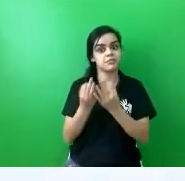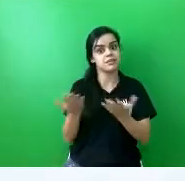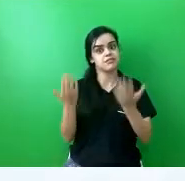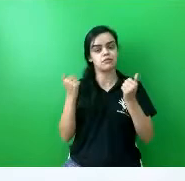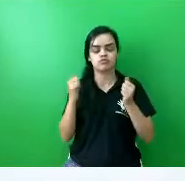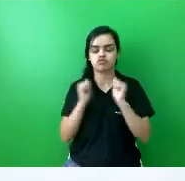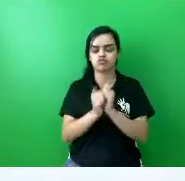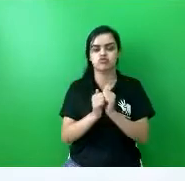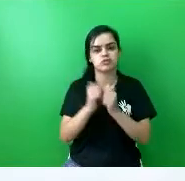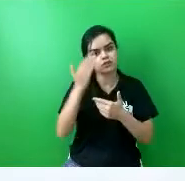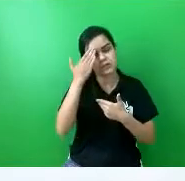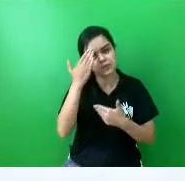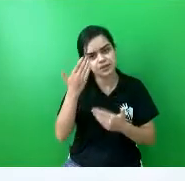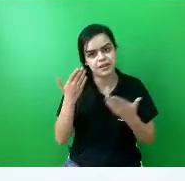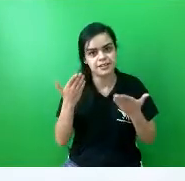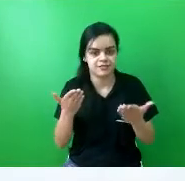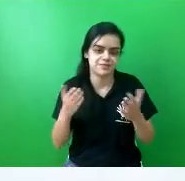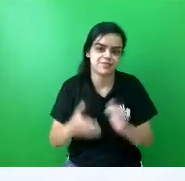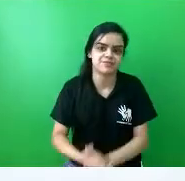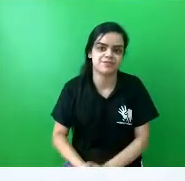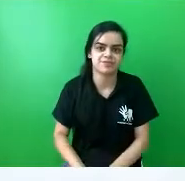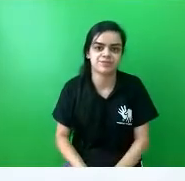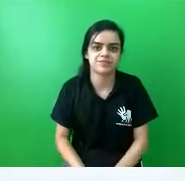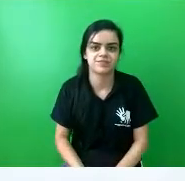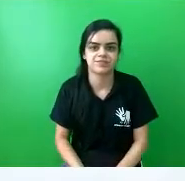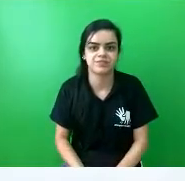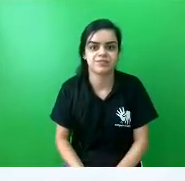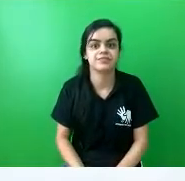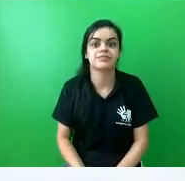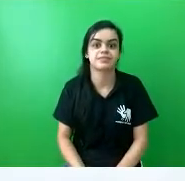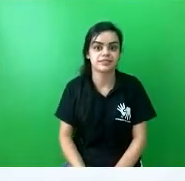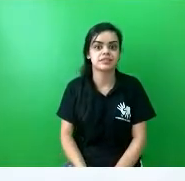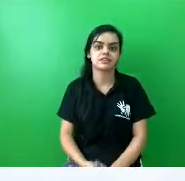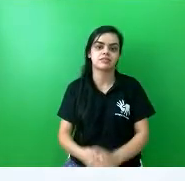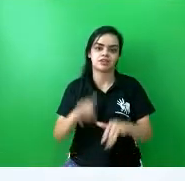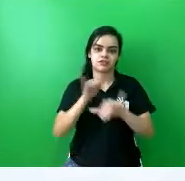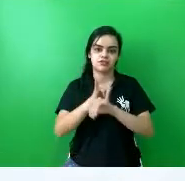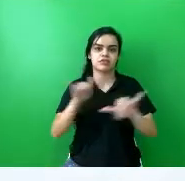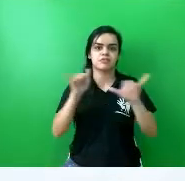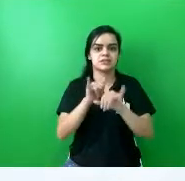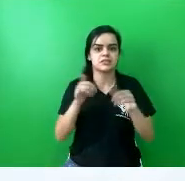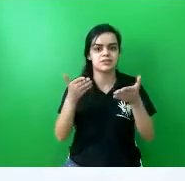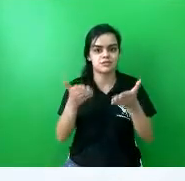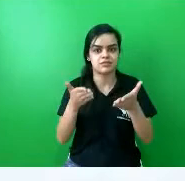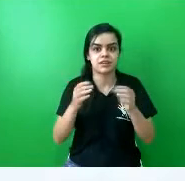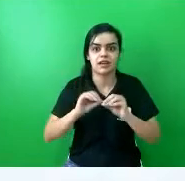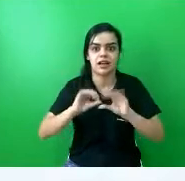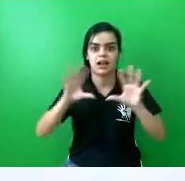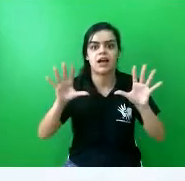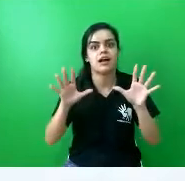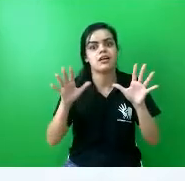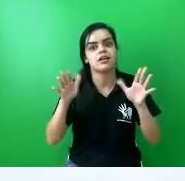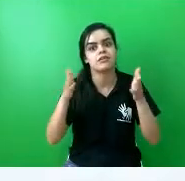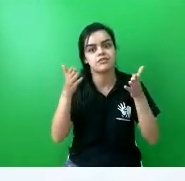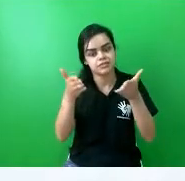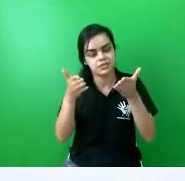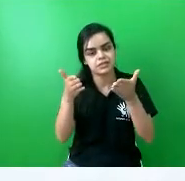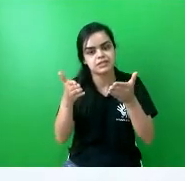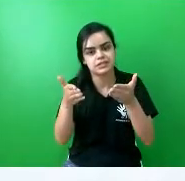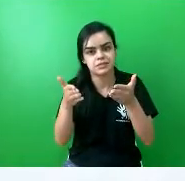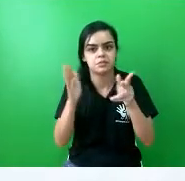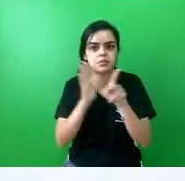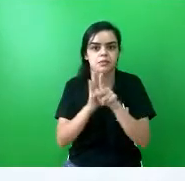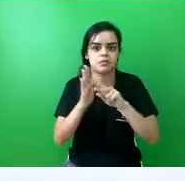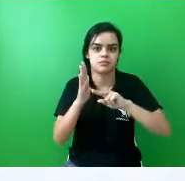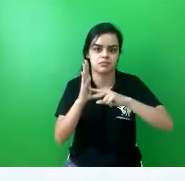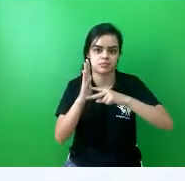enfrentar isso junto. Muito obrigado pelo espaço disponível e a gente poder levar informação com maior clareza ao associada metalúrgica e